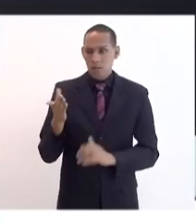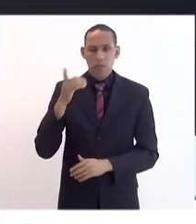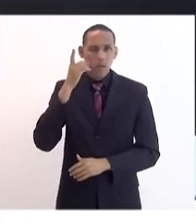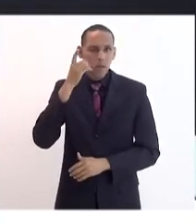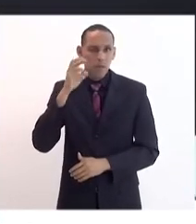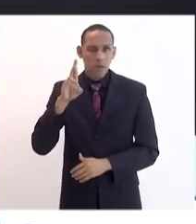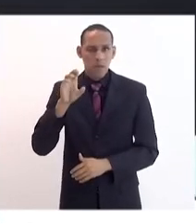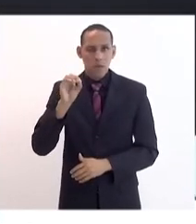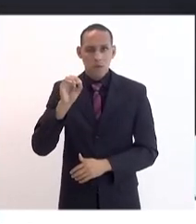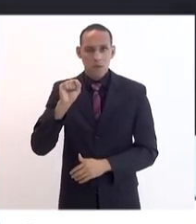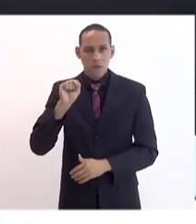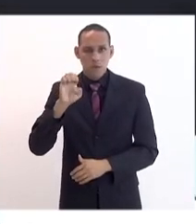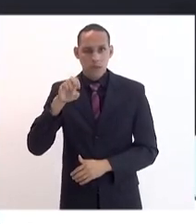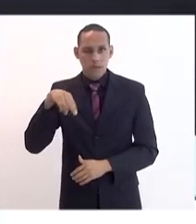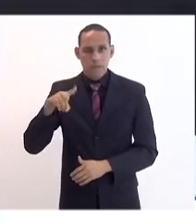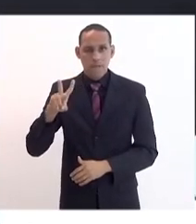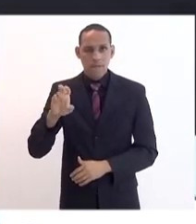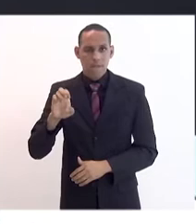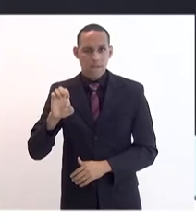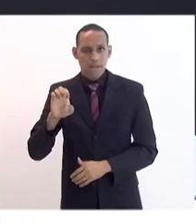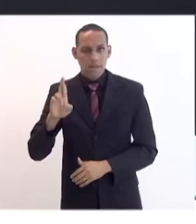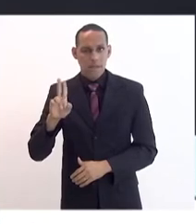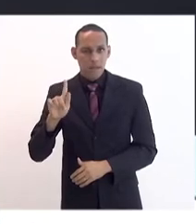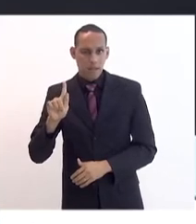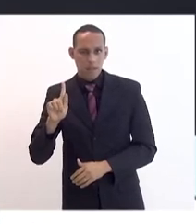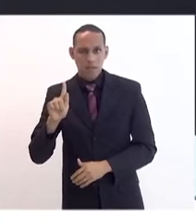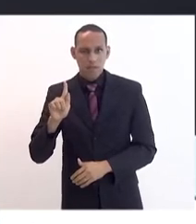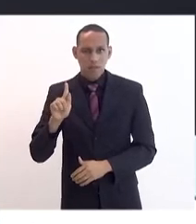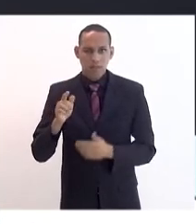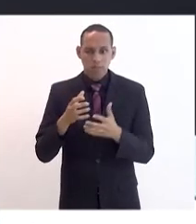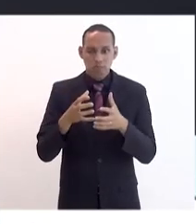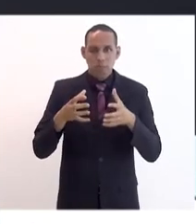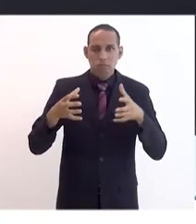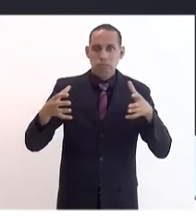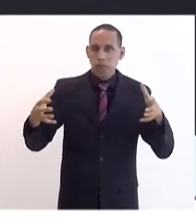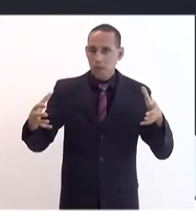Reis, ele é bastante amplo.